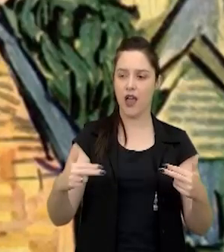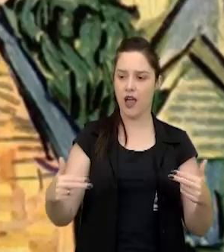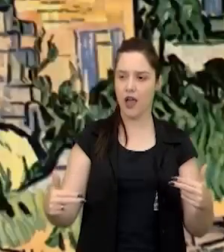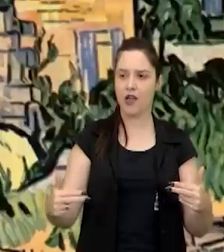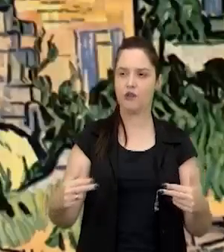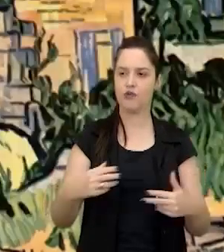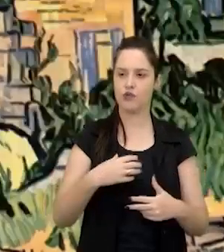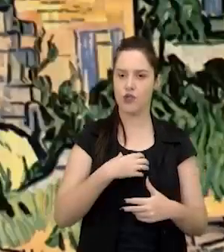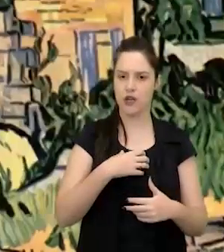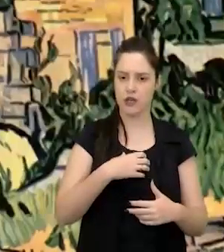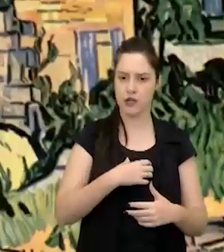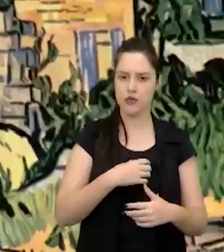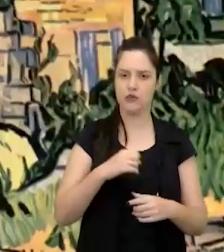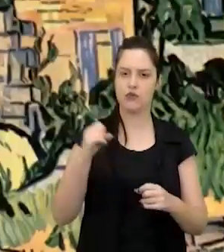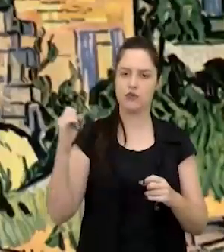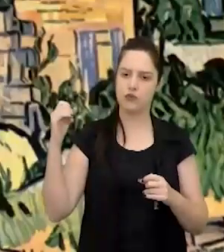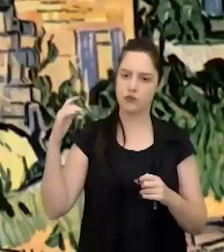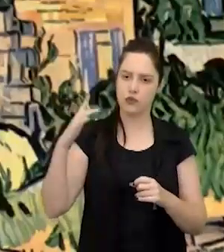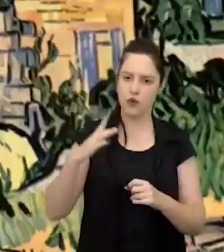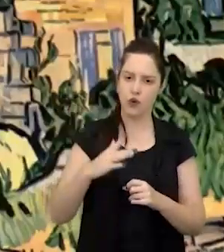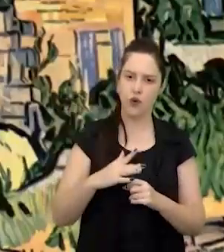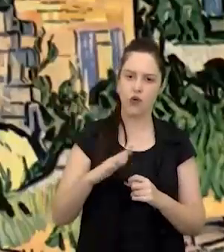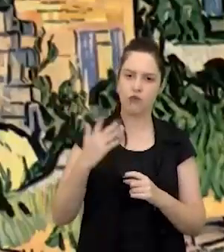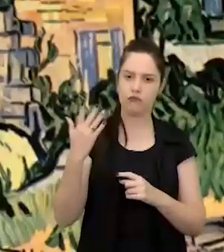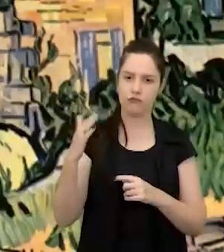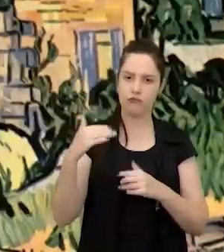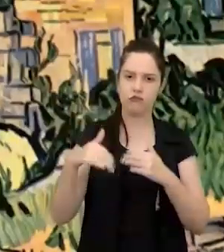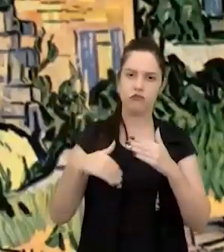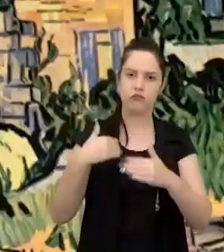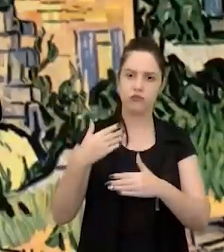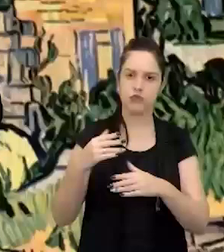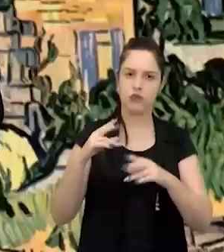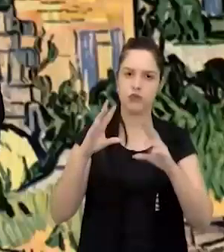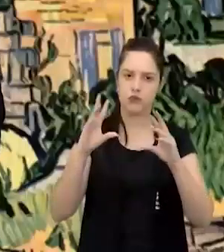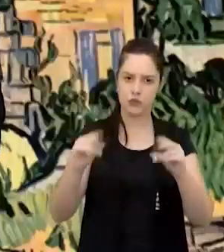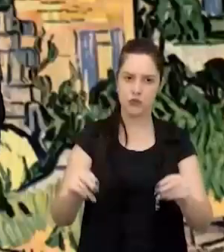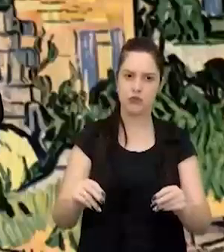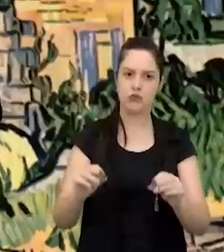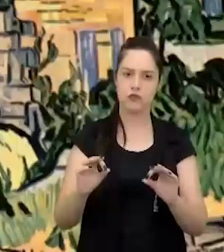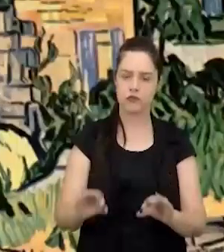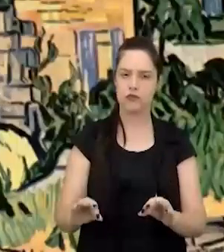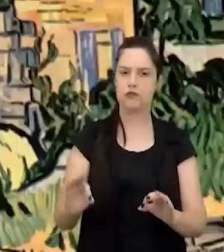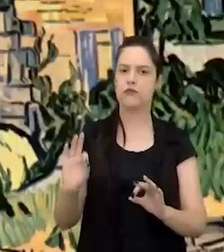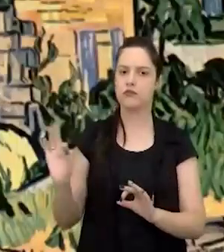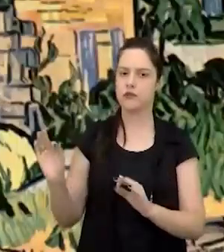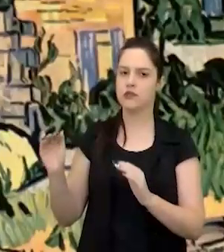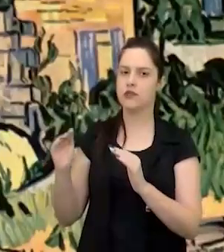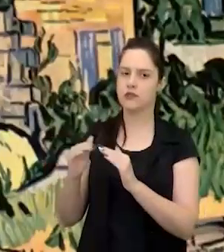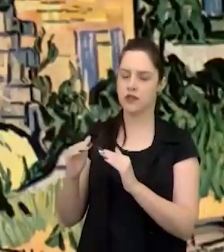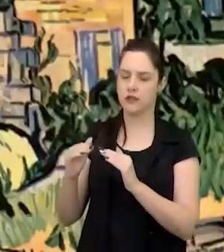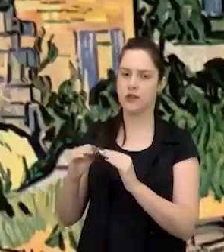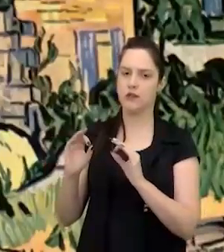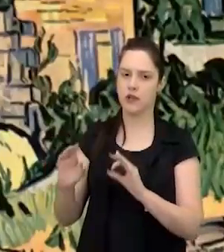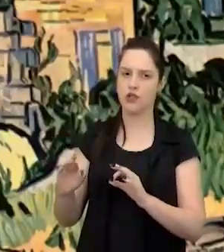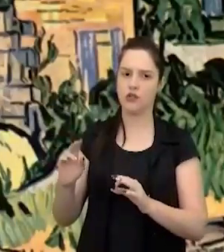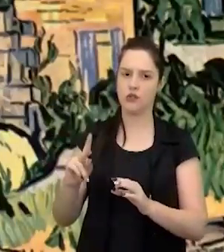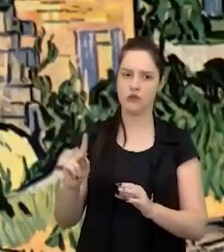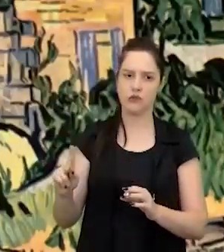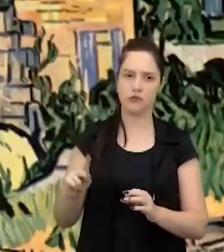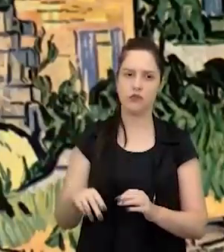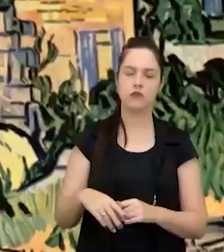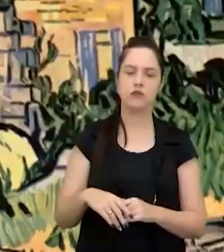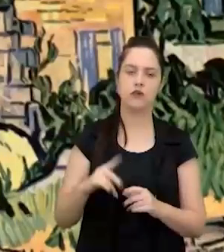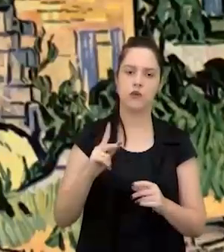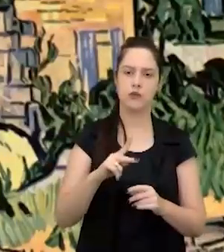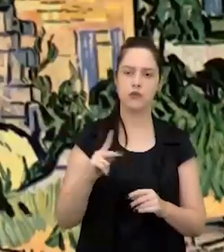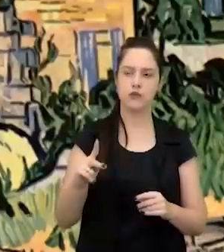luz, sombra, uma história sendo desenvolvida, tem tudo isso, não? Exatamente. Para ilustrar tudo isso que o Pro Mauro trouxe, temos um vídeo